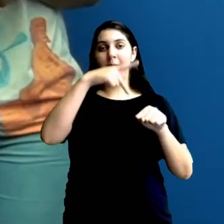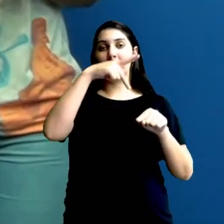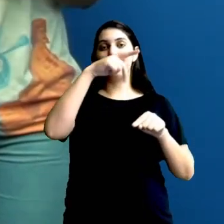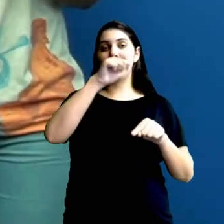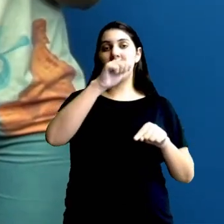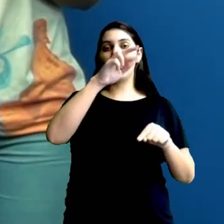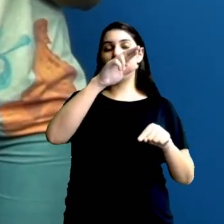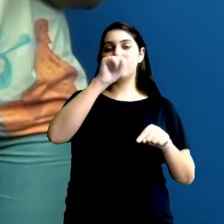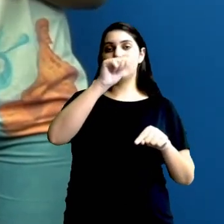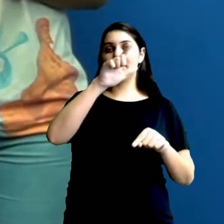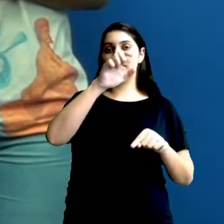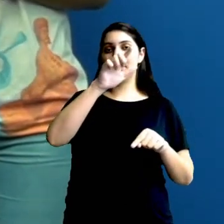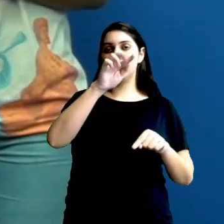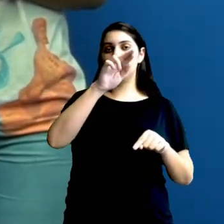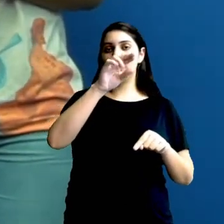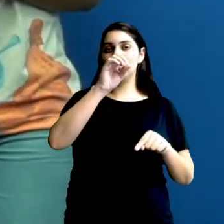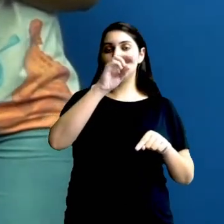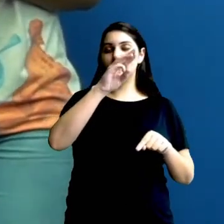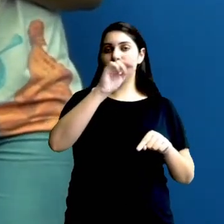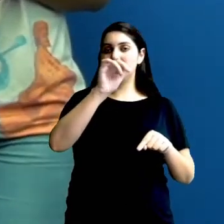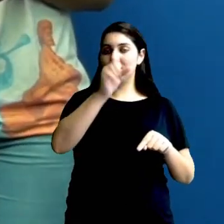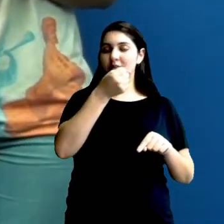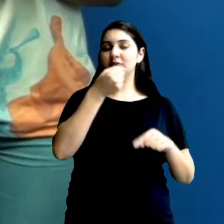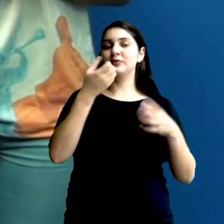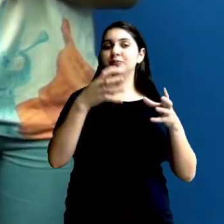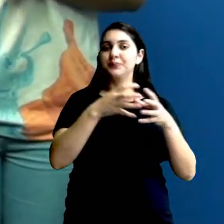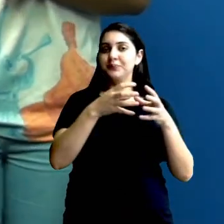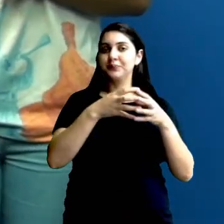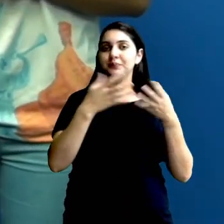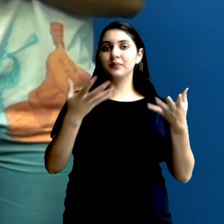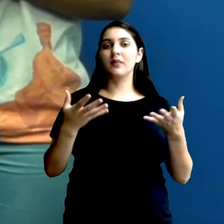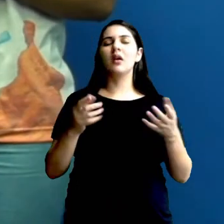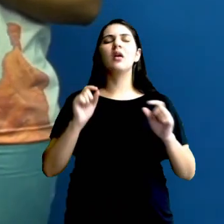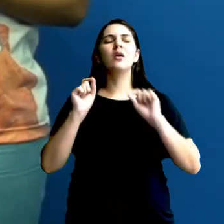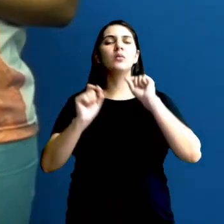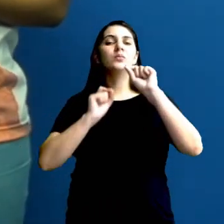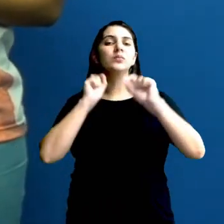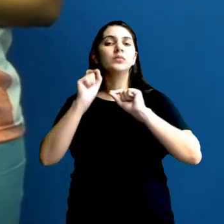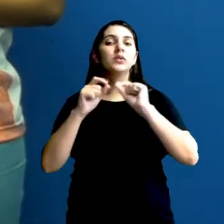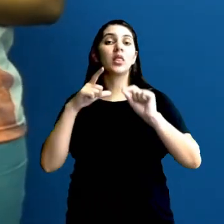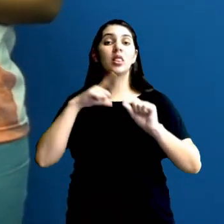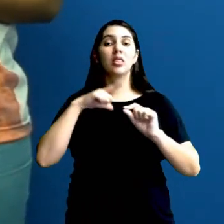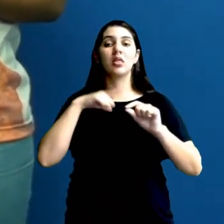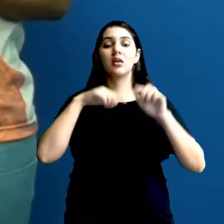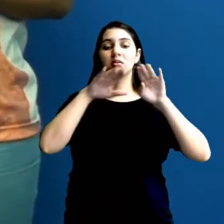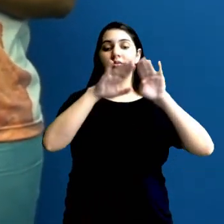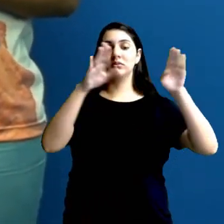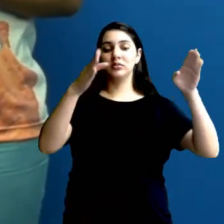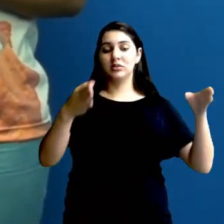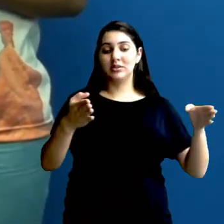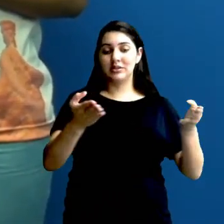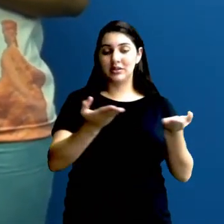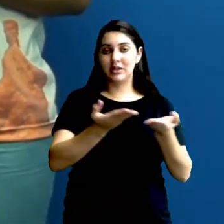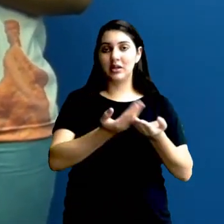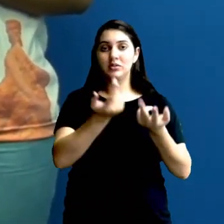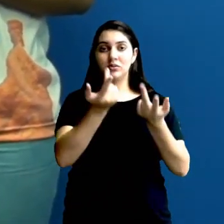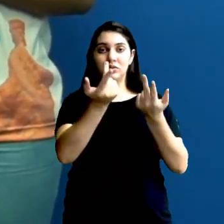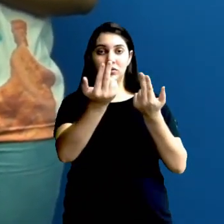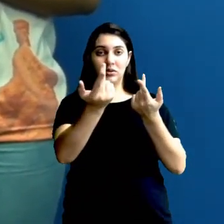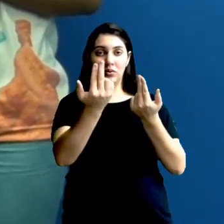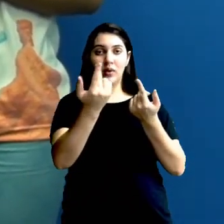paralelogramos. Nos quadriláteros paralelogramos são os que possuem lados iguais